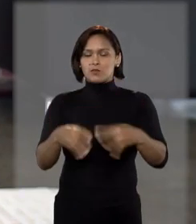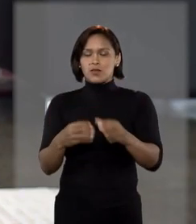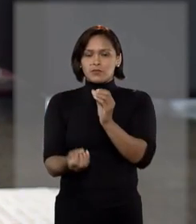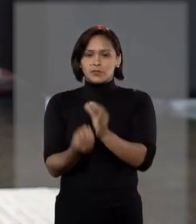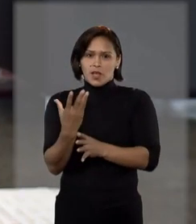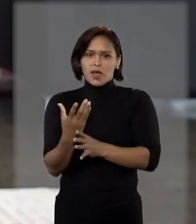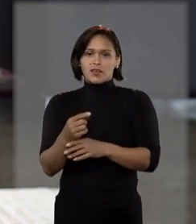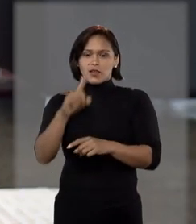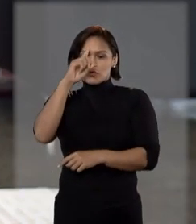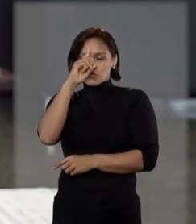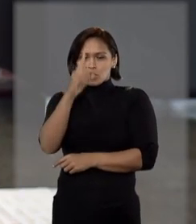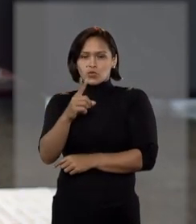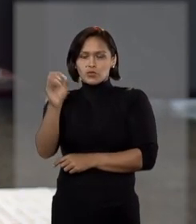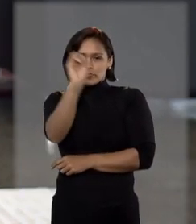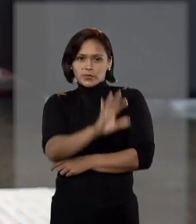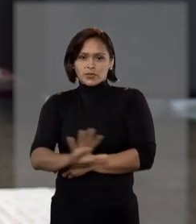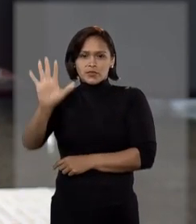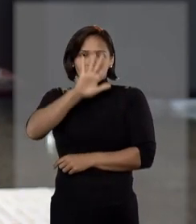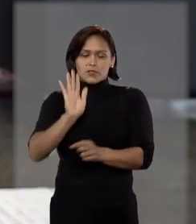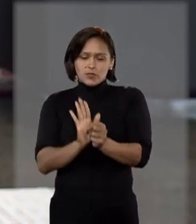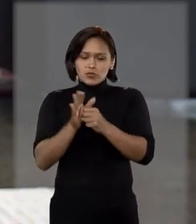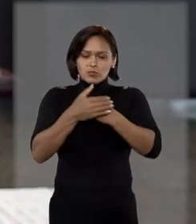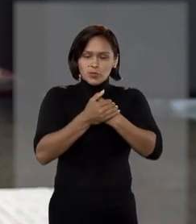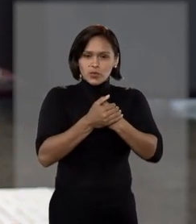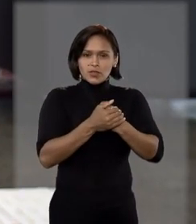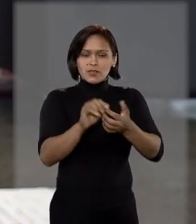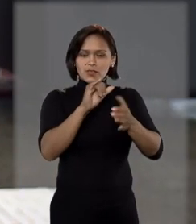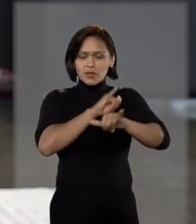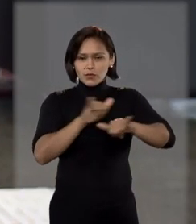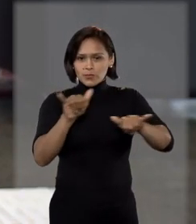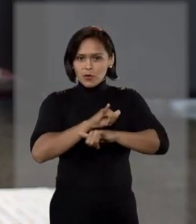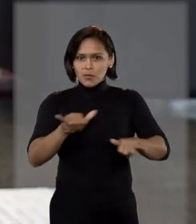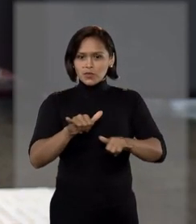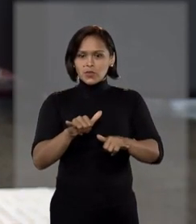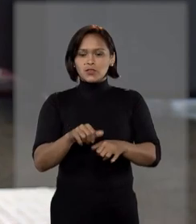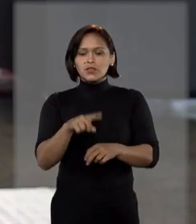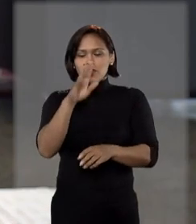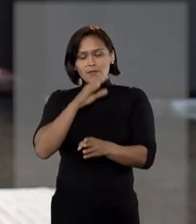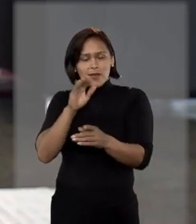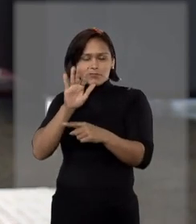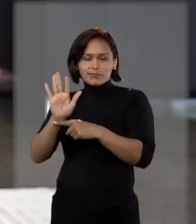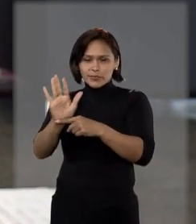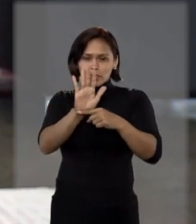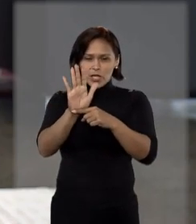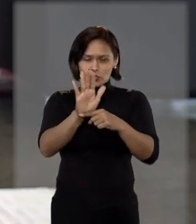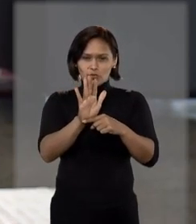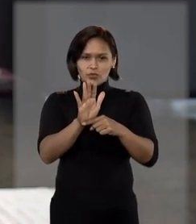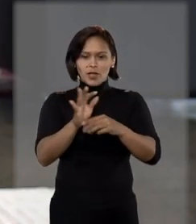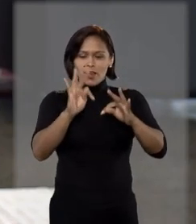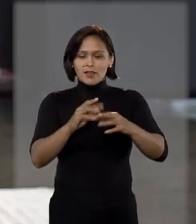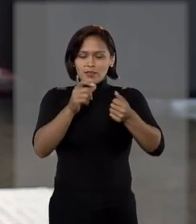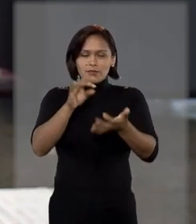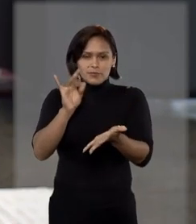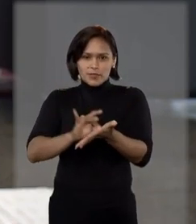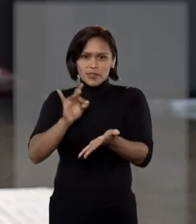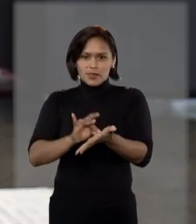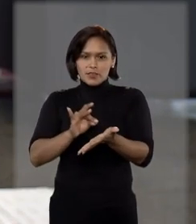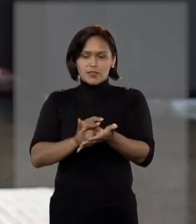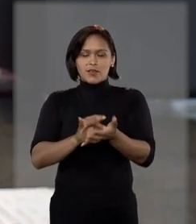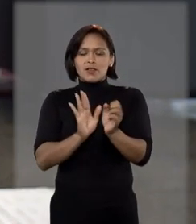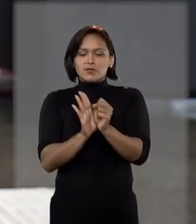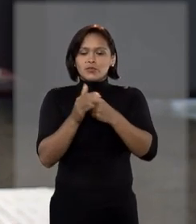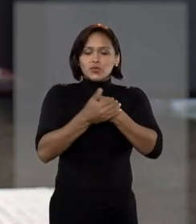criação de uma Autoridade Nacional de Proteção de Dados, a qual irá ajudar e muito a tornar efetiva